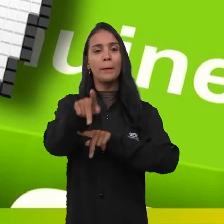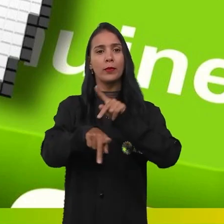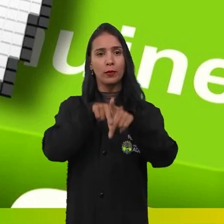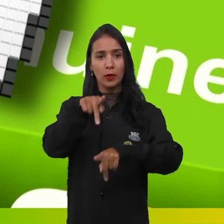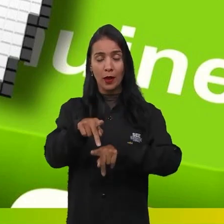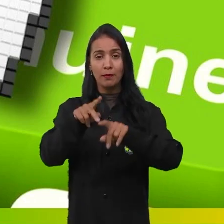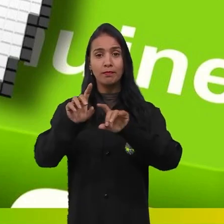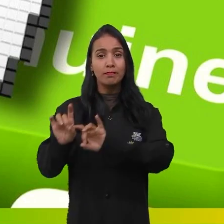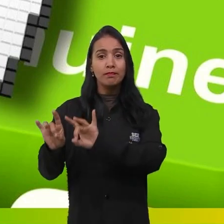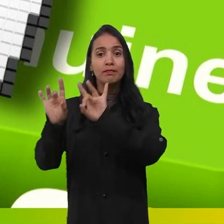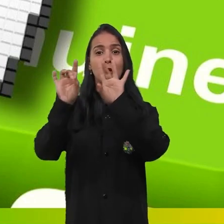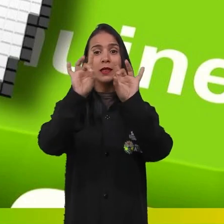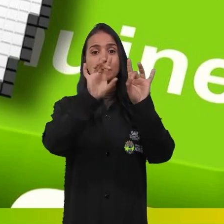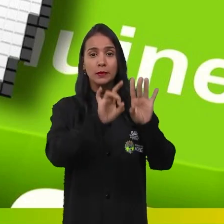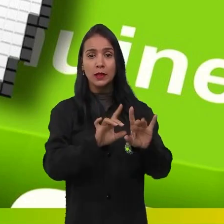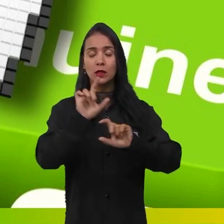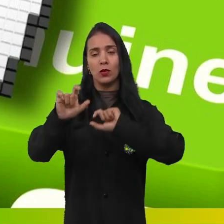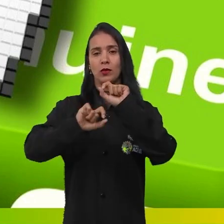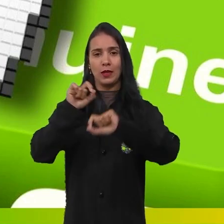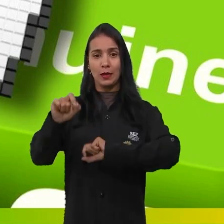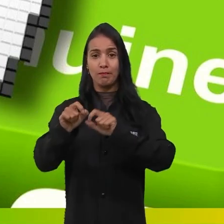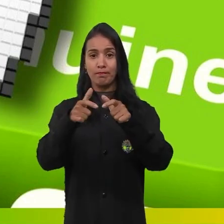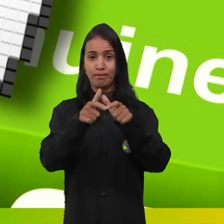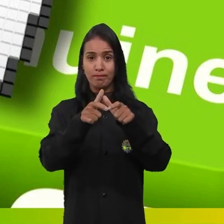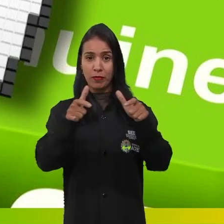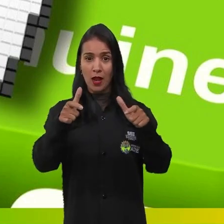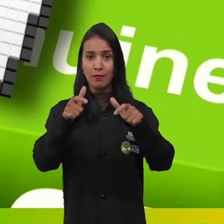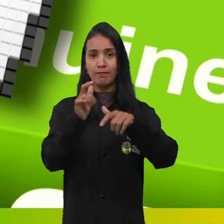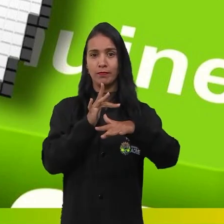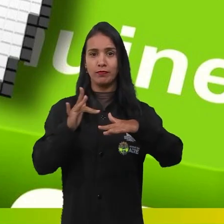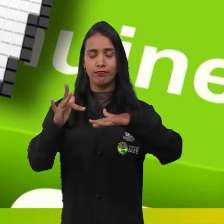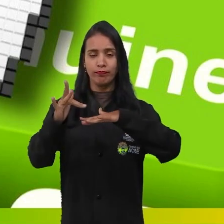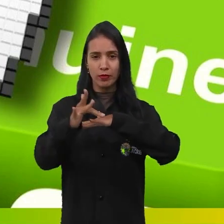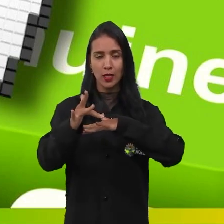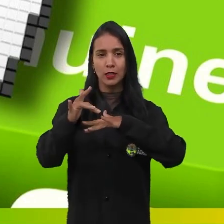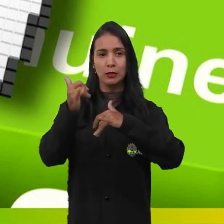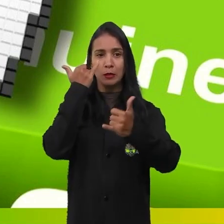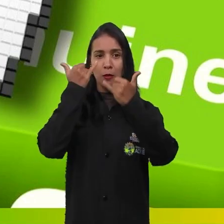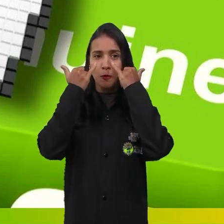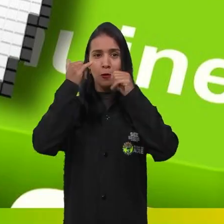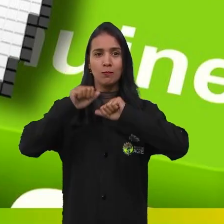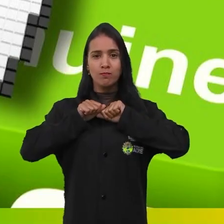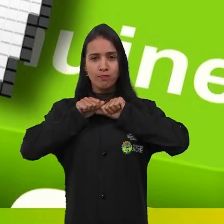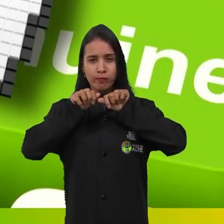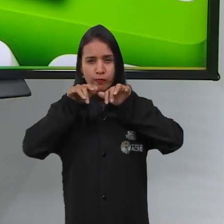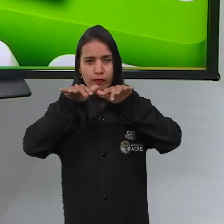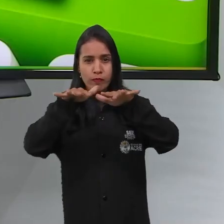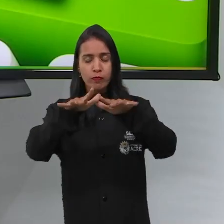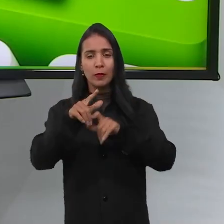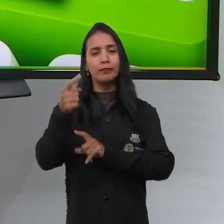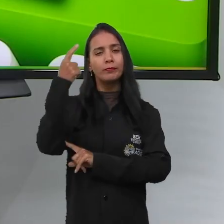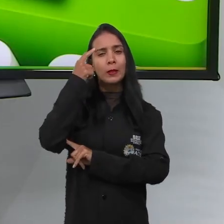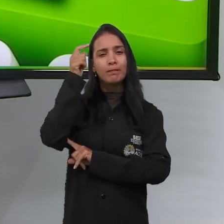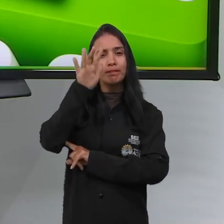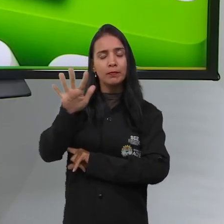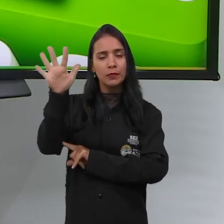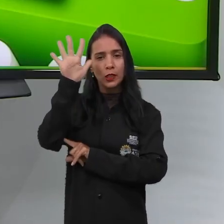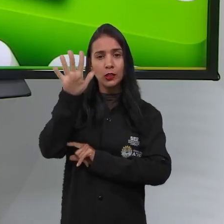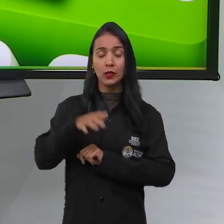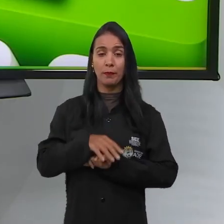sociais e o aumento da disseminação de informação na internet. Então imagina só, quando nós falamos